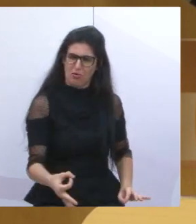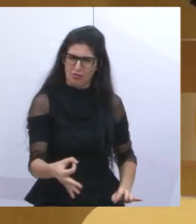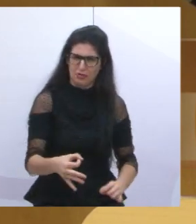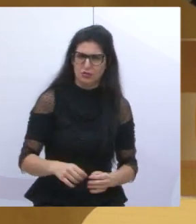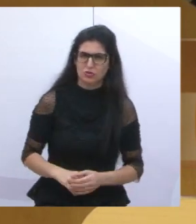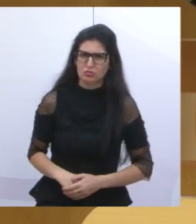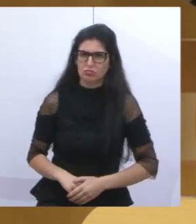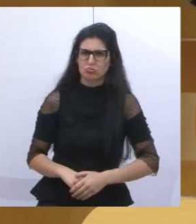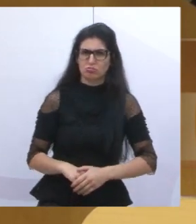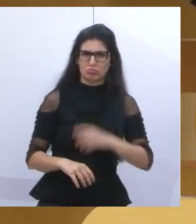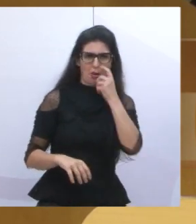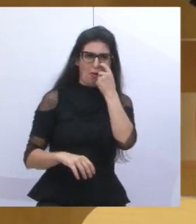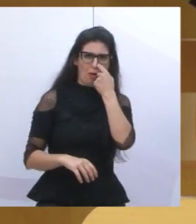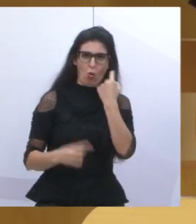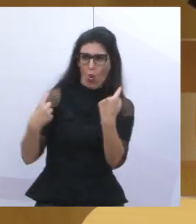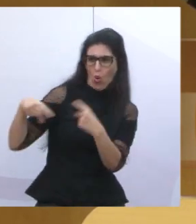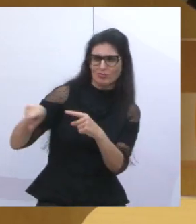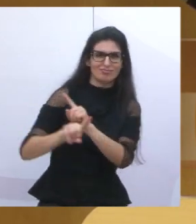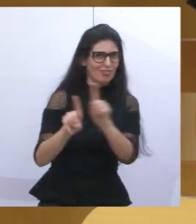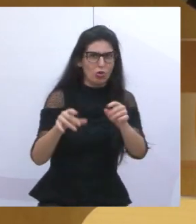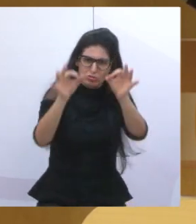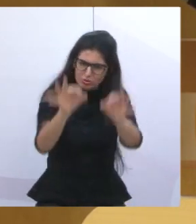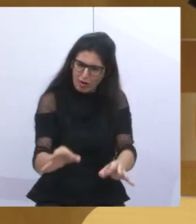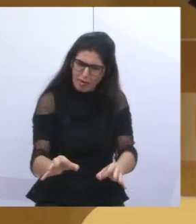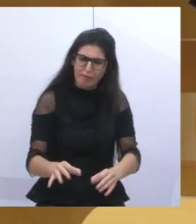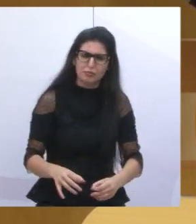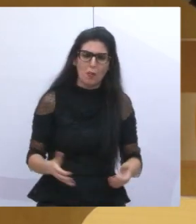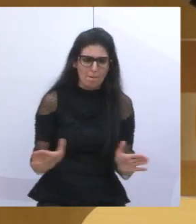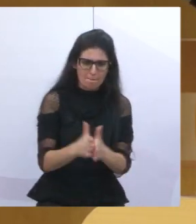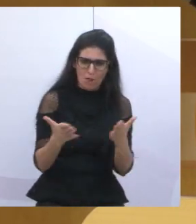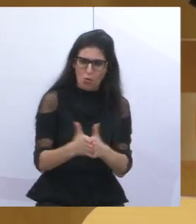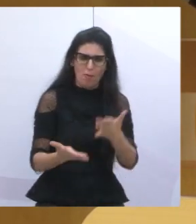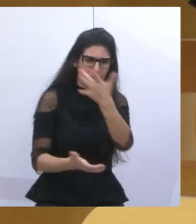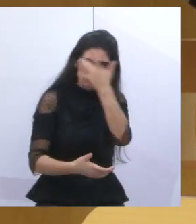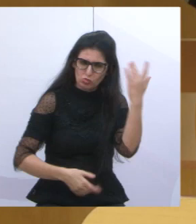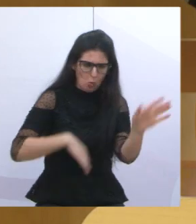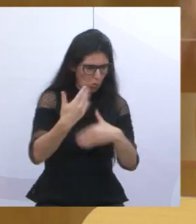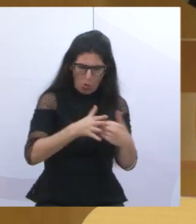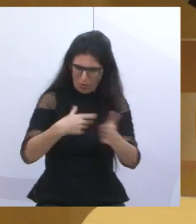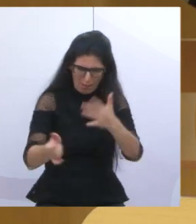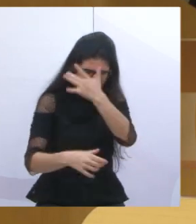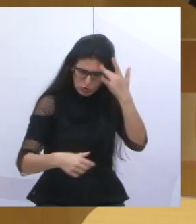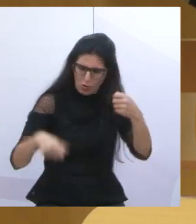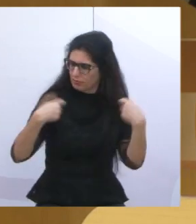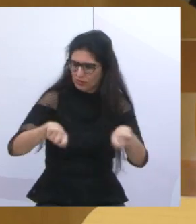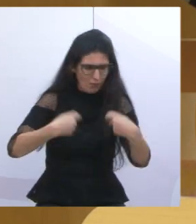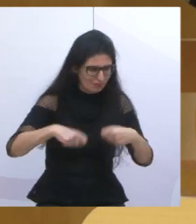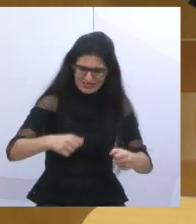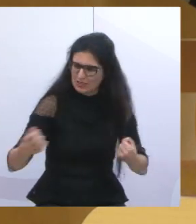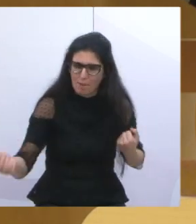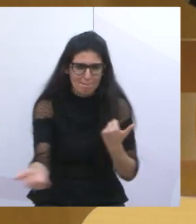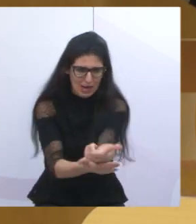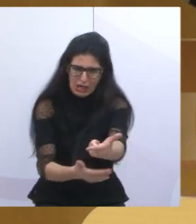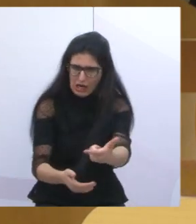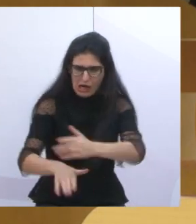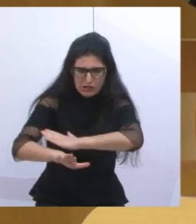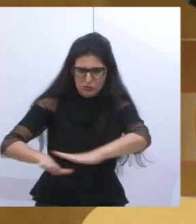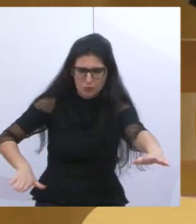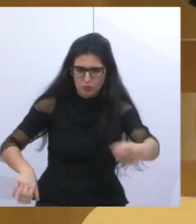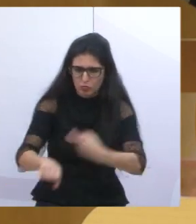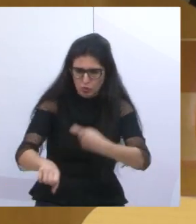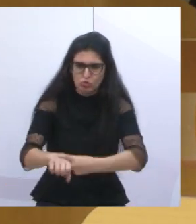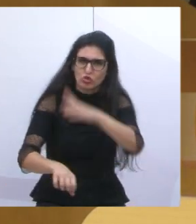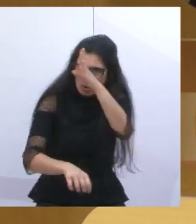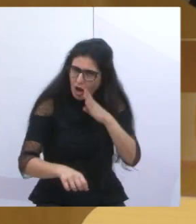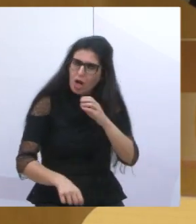eu não posso criticar isso. Agora, quando nós assumimos aquela cidade que o PSDB deixou para nós em 2000, Luiz Flávio,